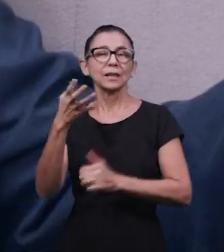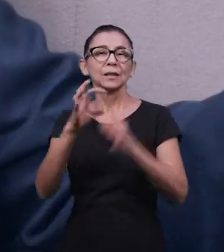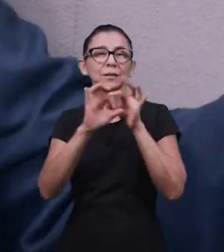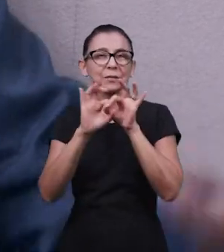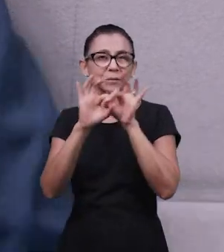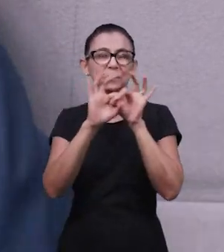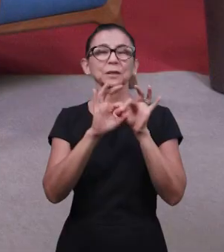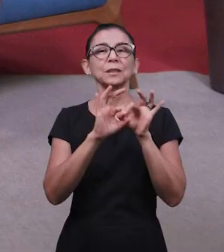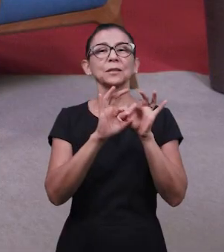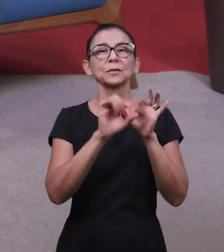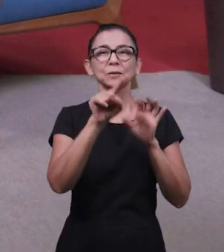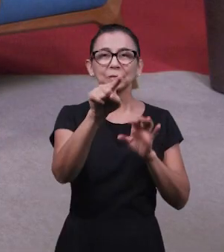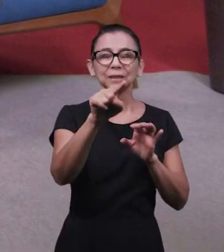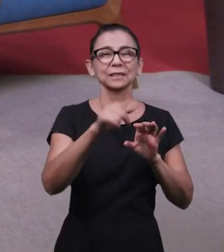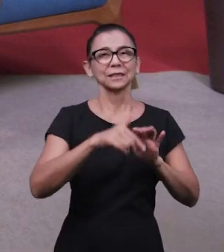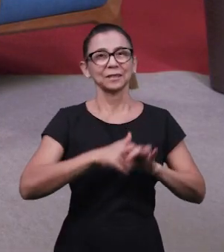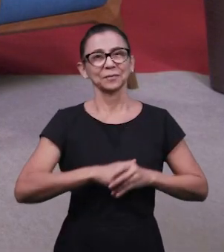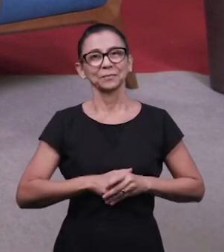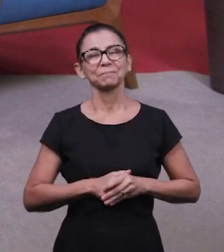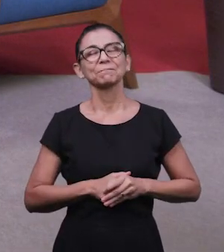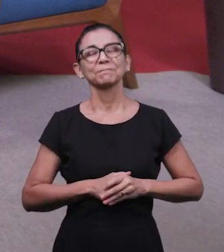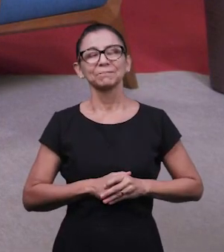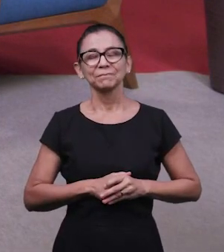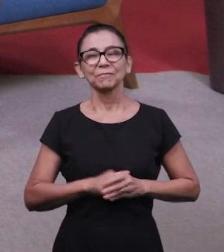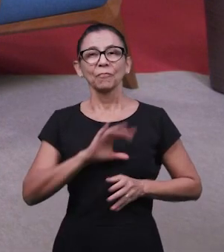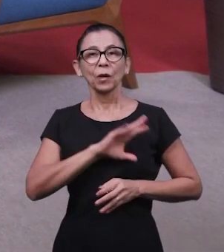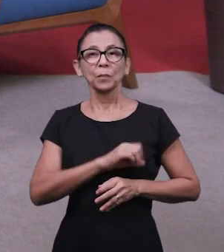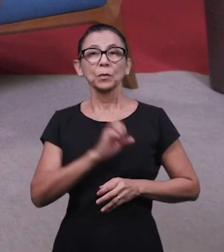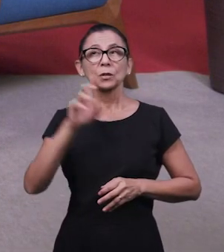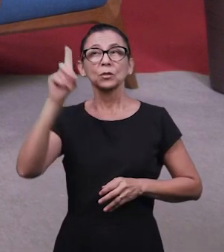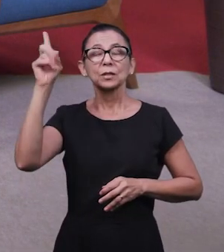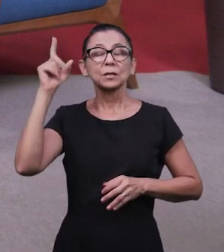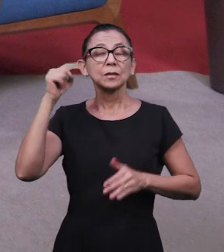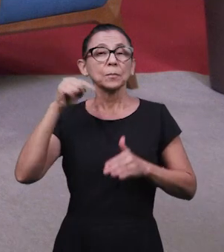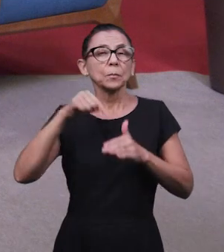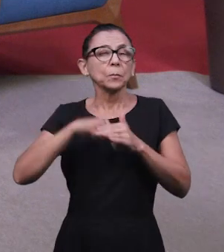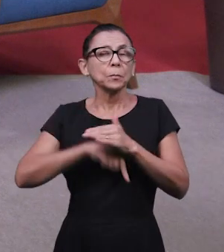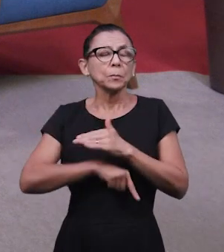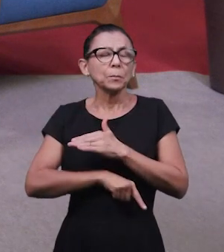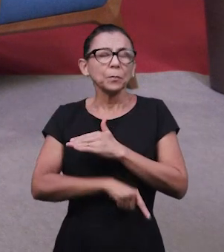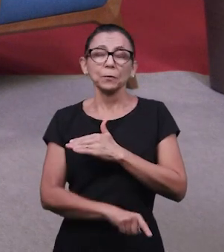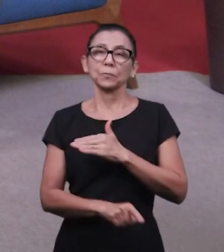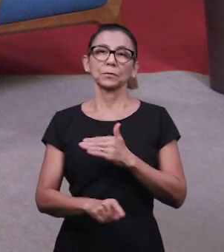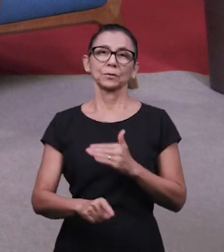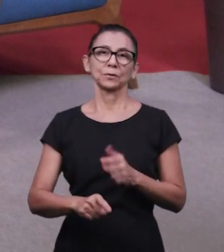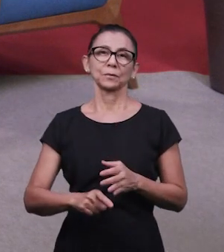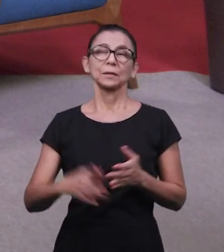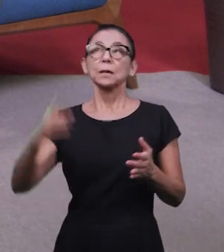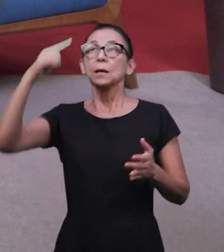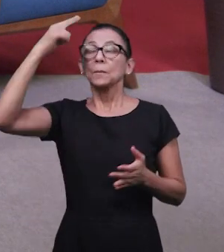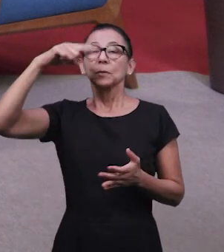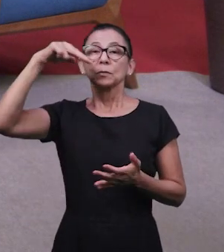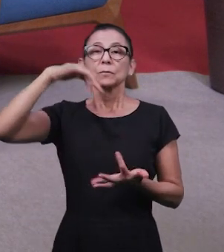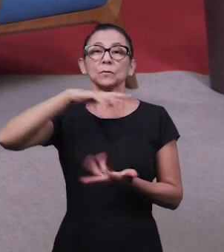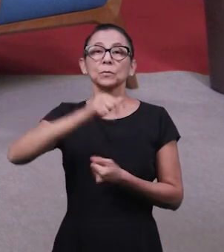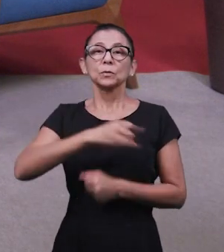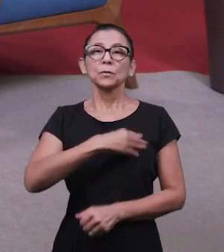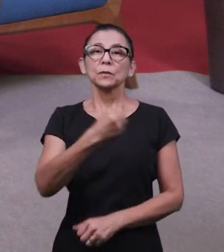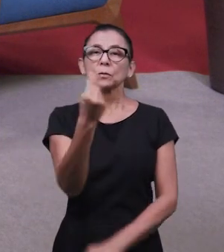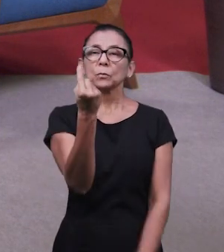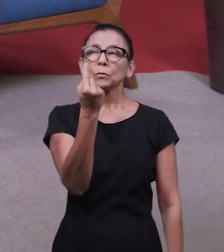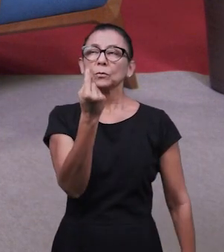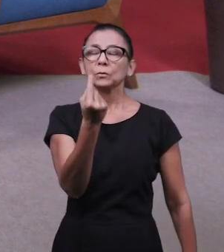através da sua palavra, ele manifesta, né, e o mesmo Deus estará com eles e será o seu Deus. Então, o desejo de Deus